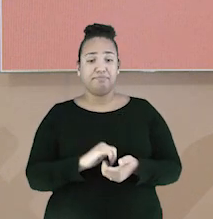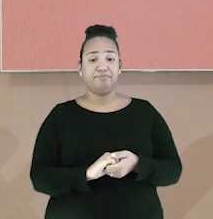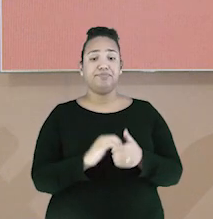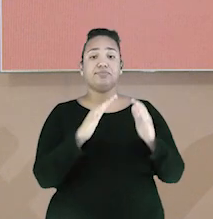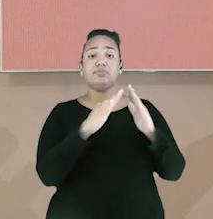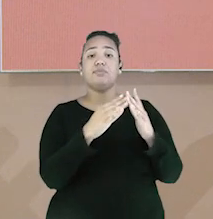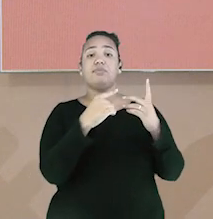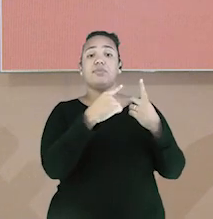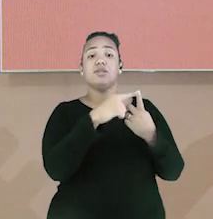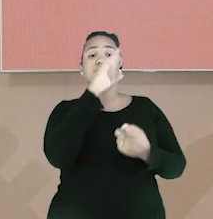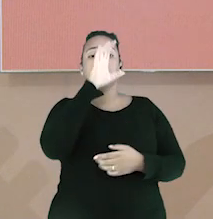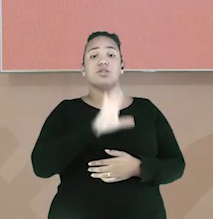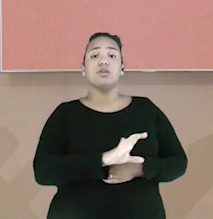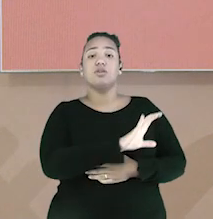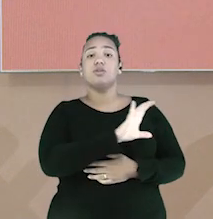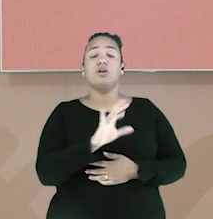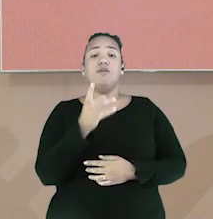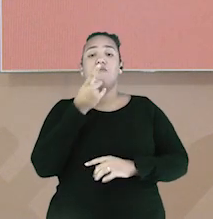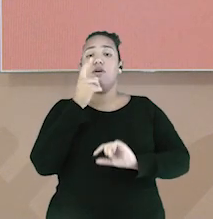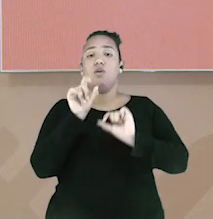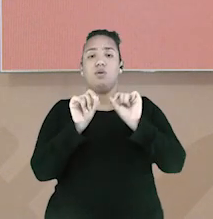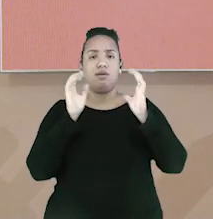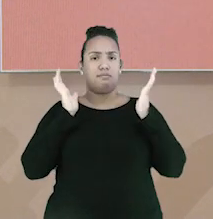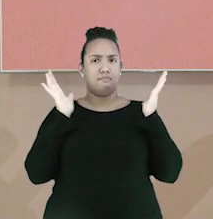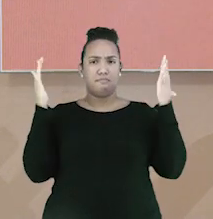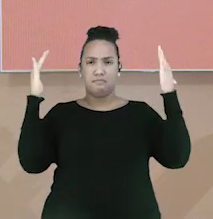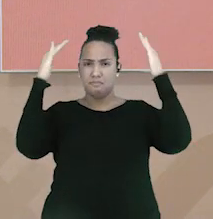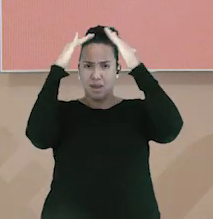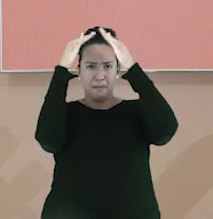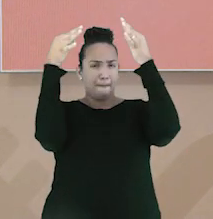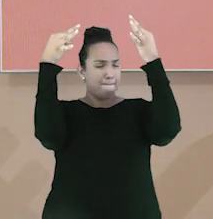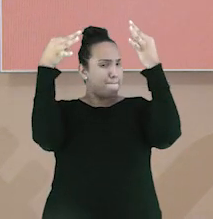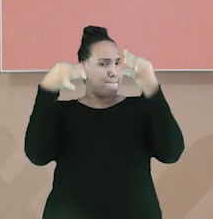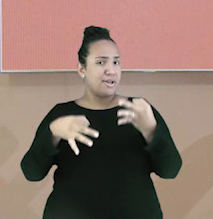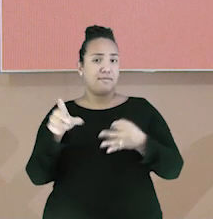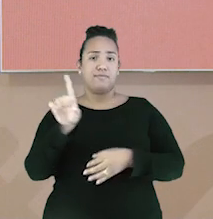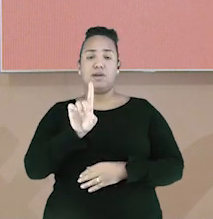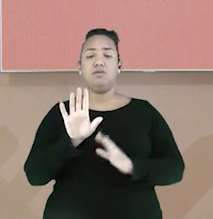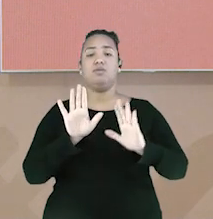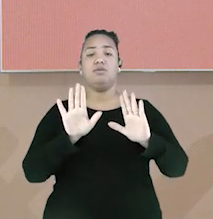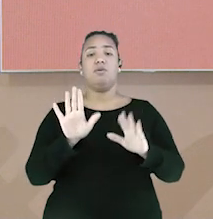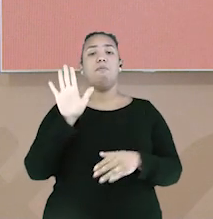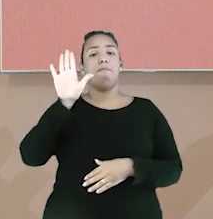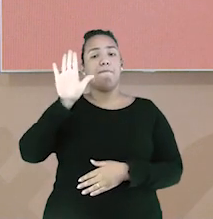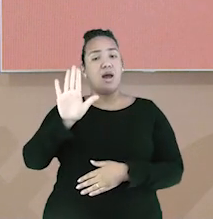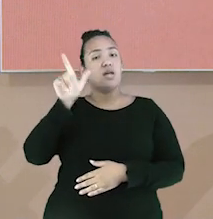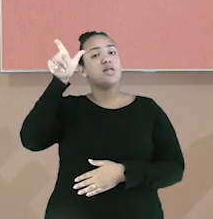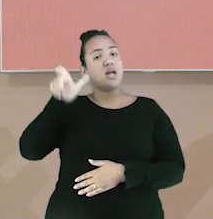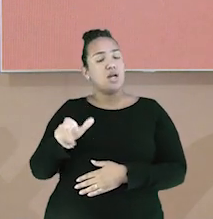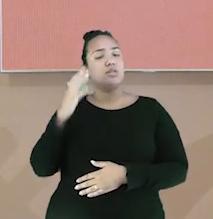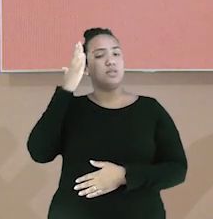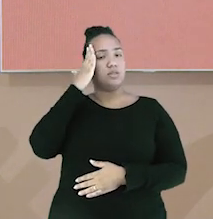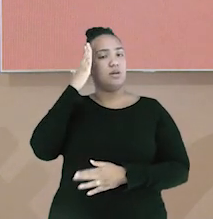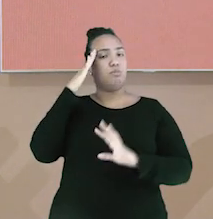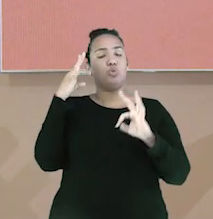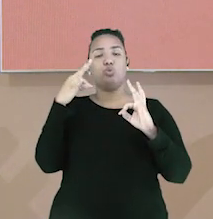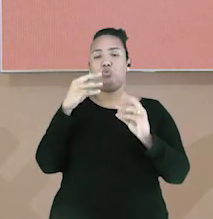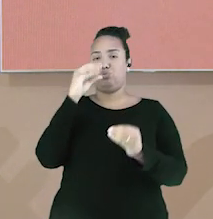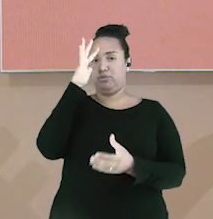Igreja Católica, o Papa não é um ser humano perfeito, mas é infalível quando se pronuncia a respeito da